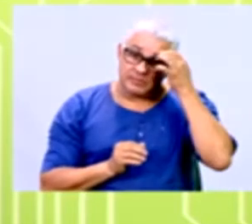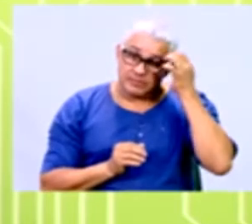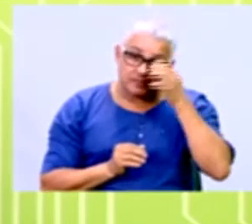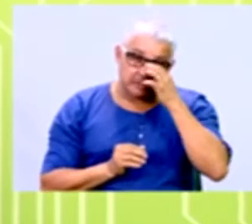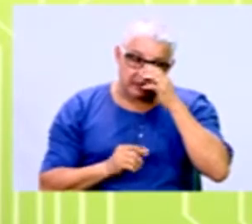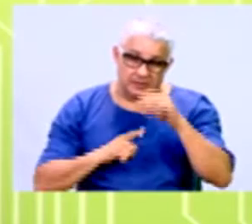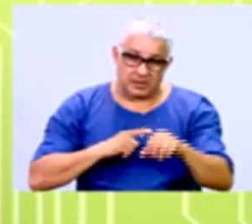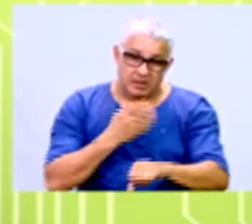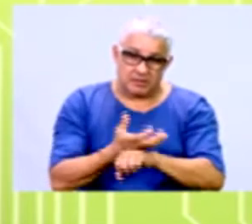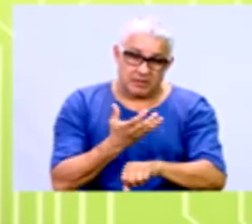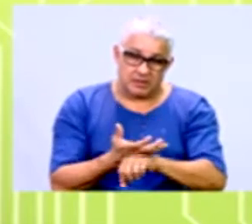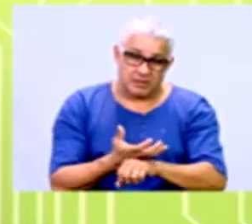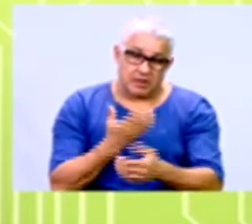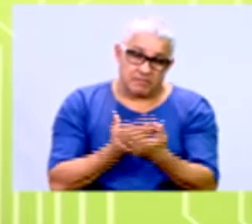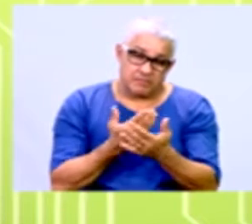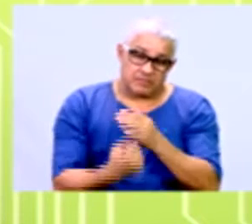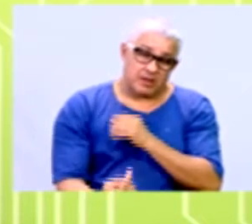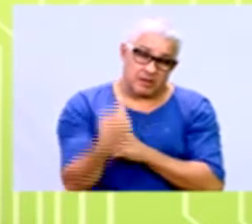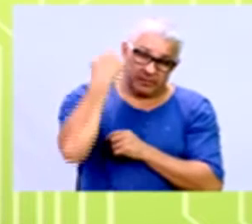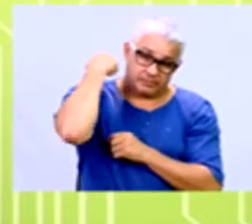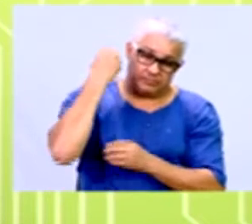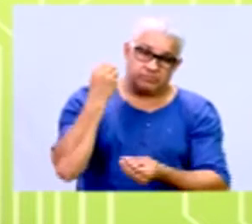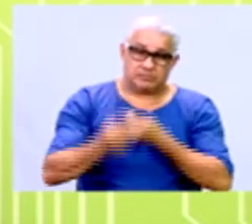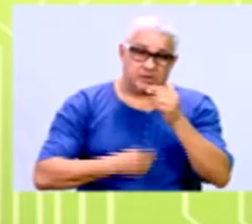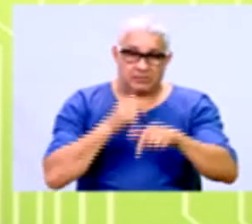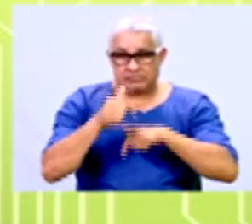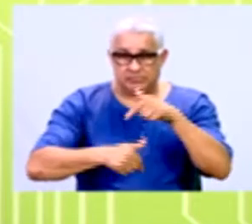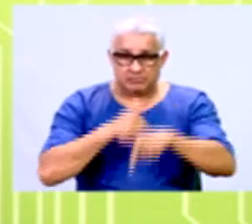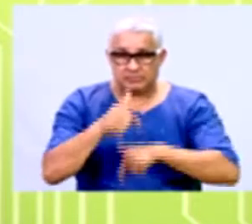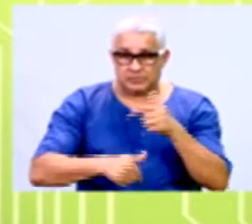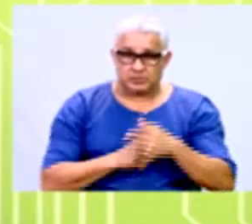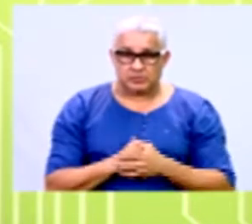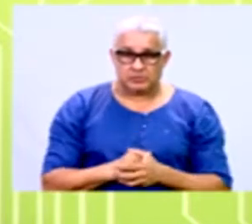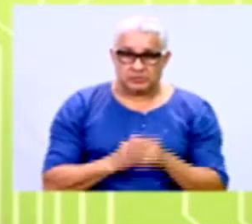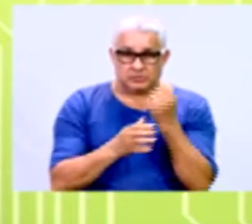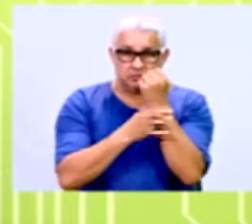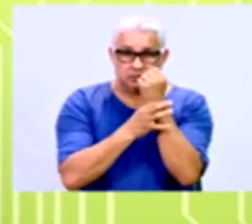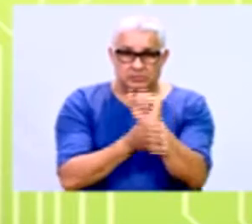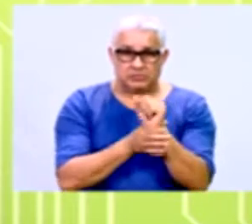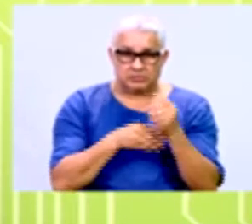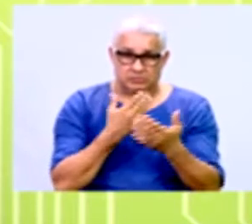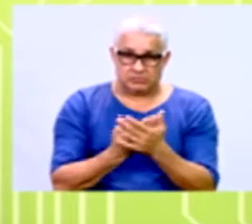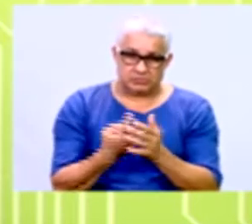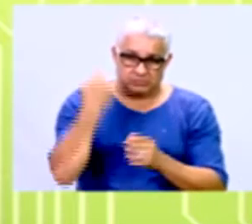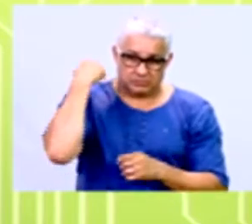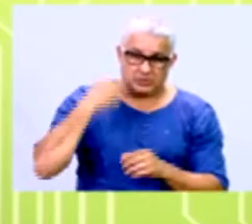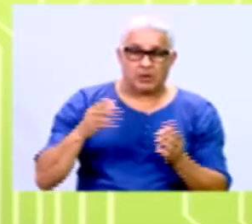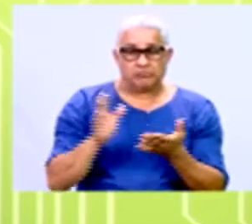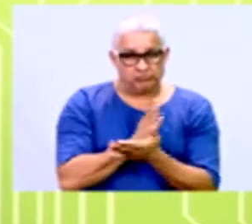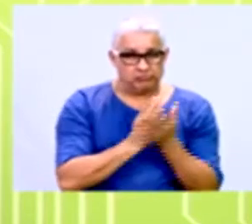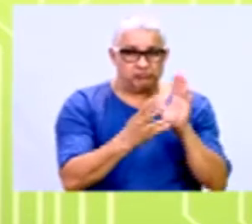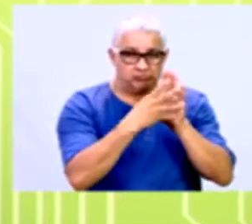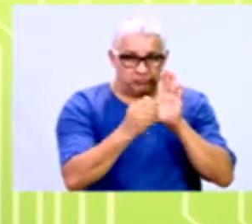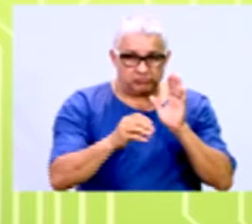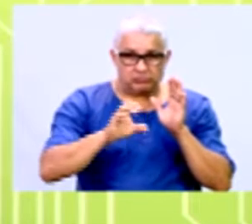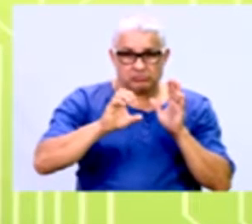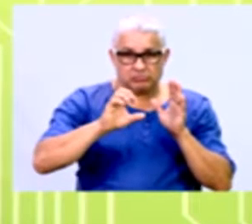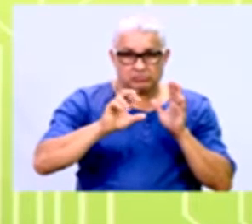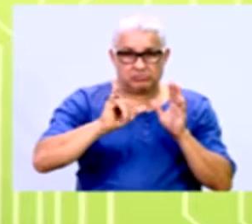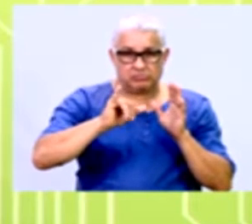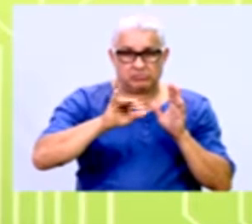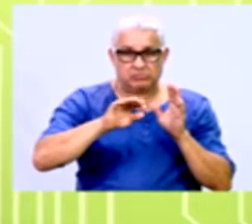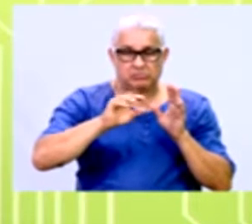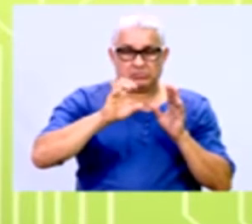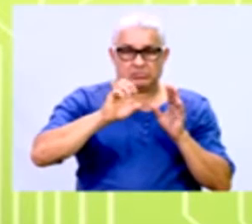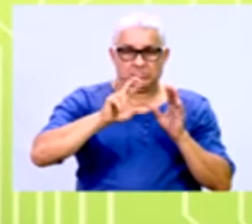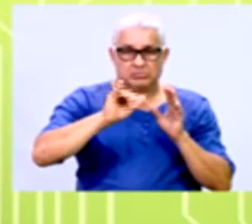viu na aula anterior sobre o funcionamento dessa segurança, né? A gente viu alguns modelos de criptografia de informações,